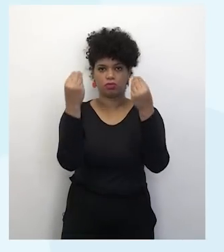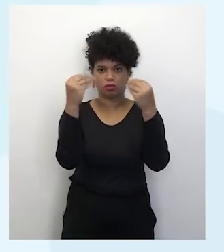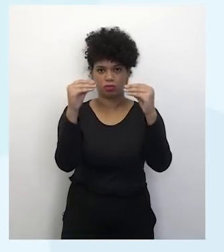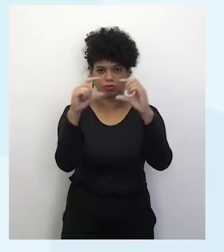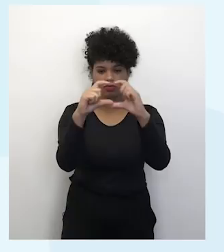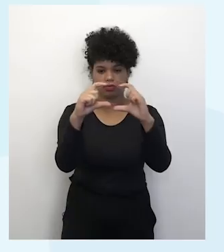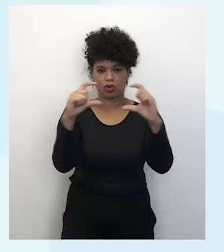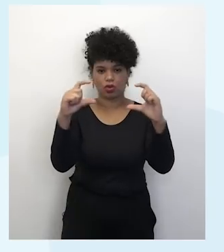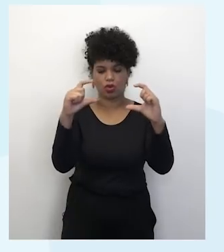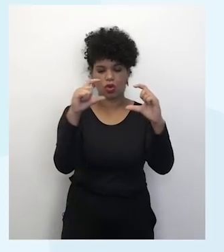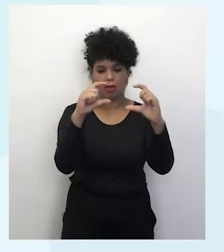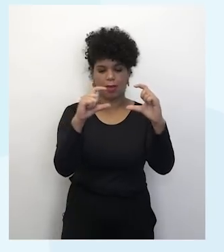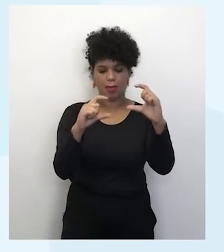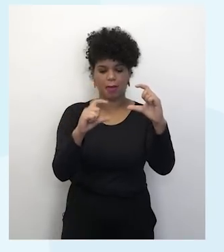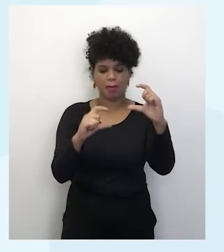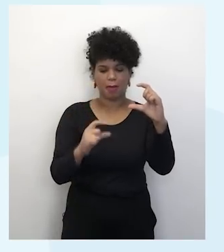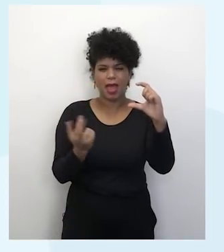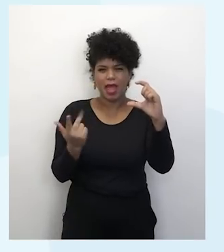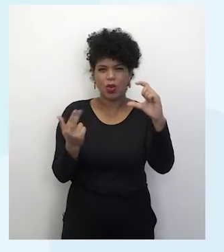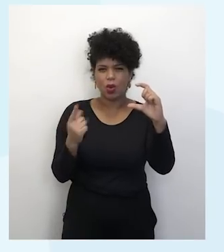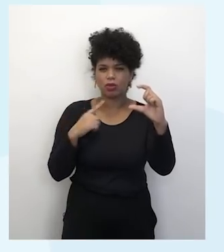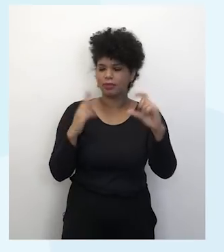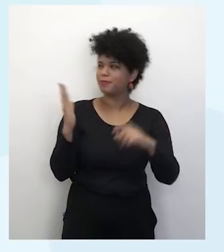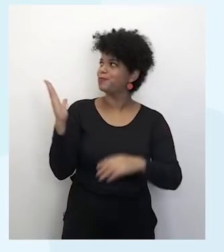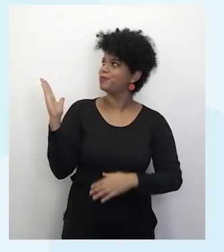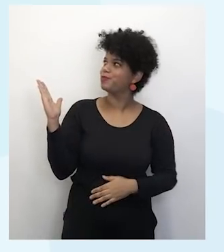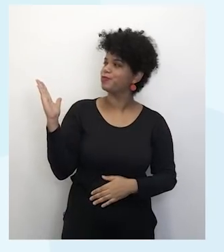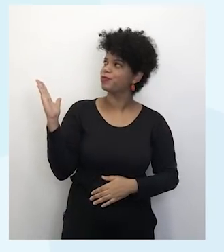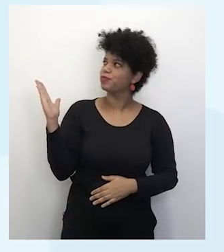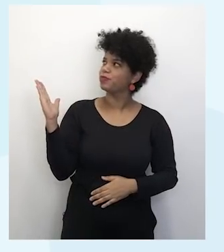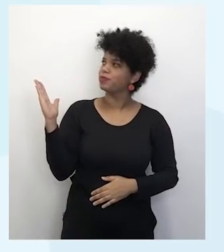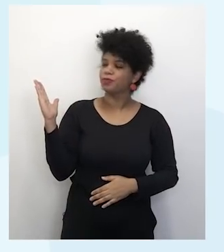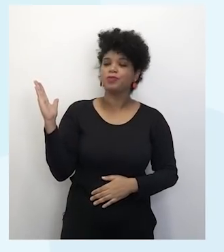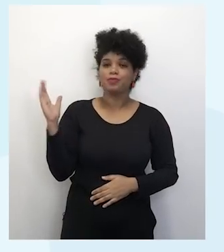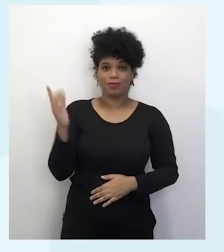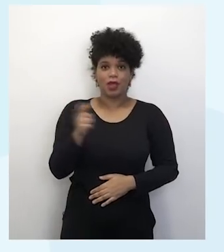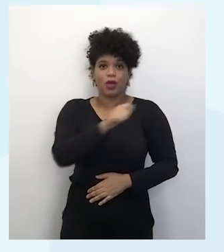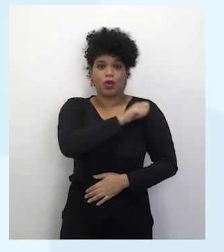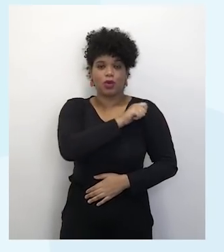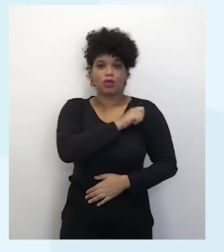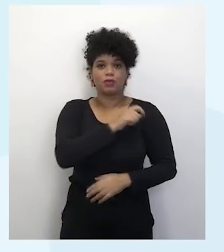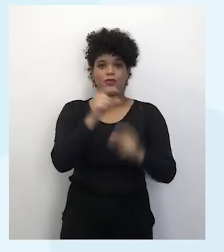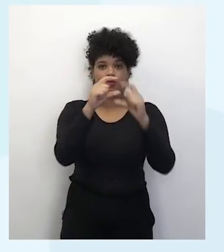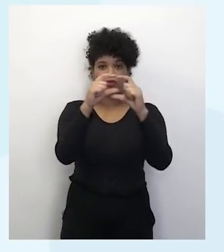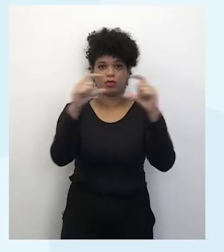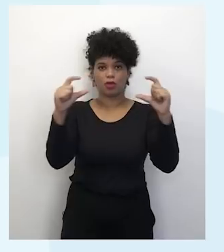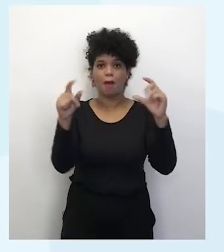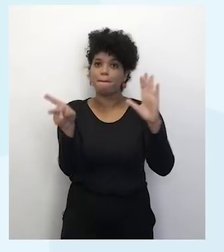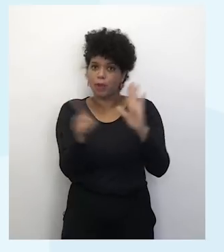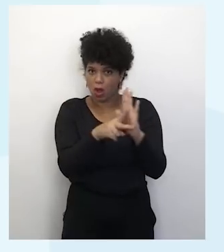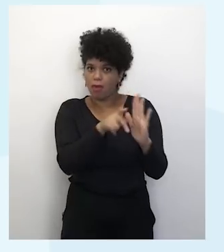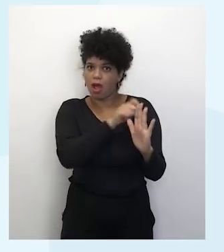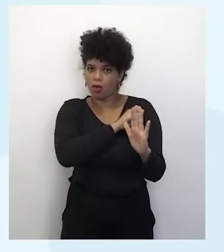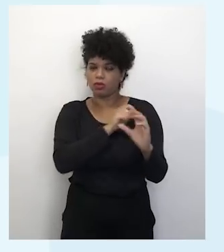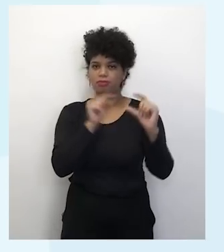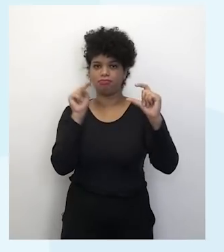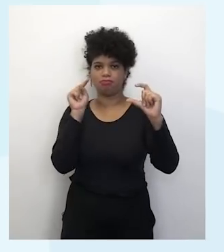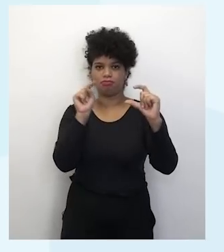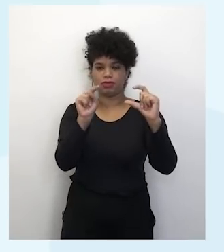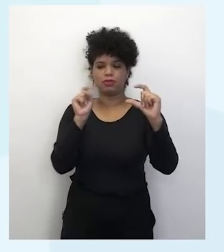aparecer exatamente do modo que aparece aí para vocês na tela. O aluno vai clicar na parte dele, que é ali,